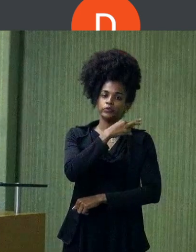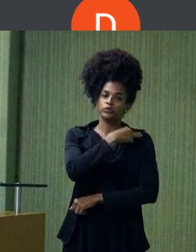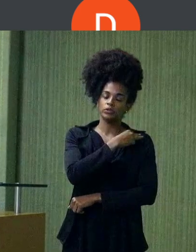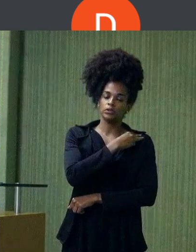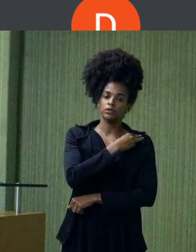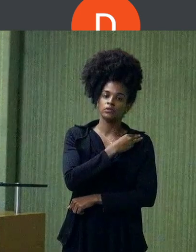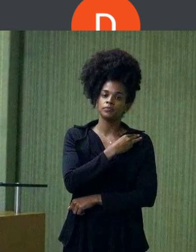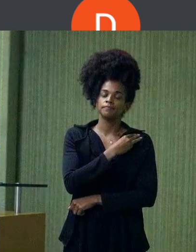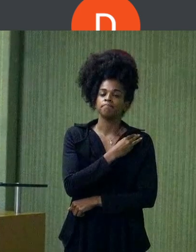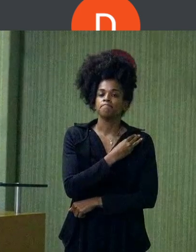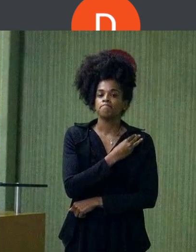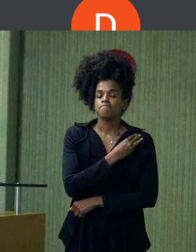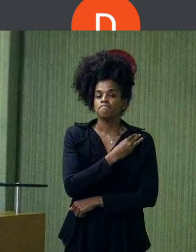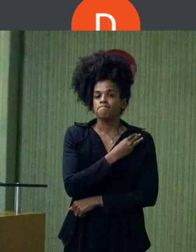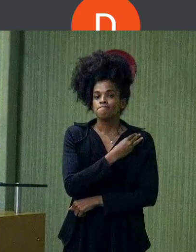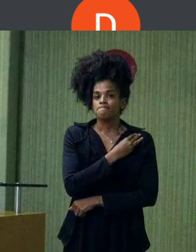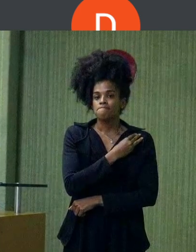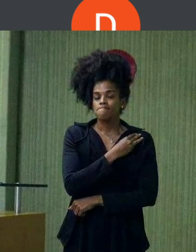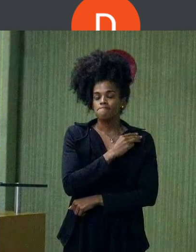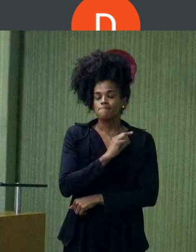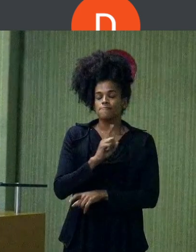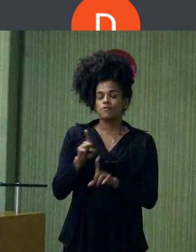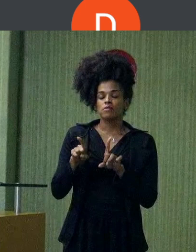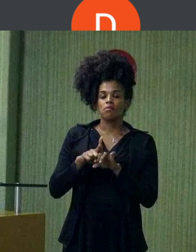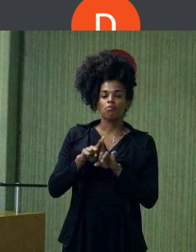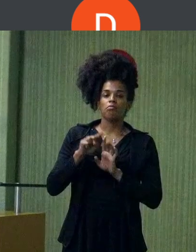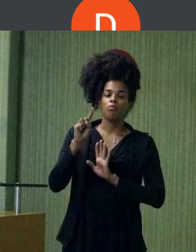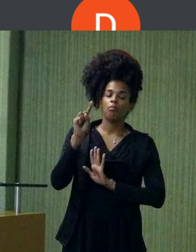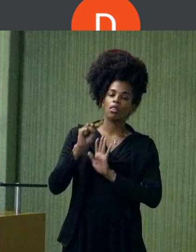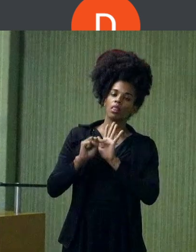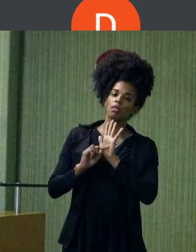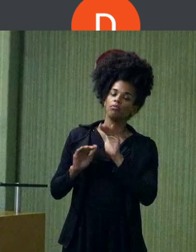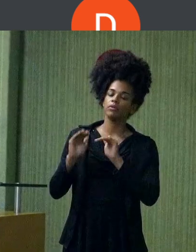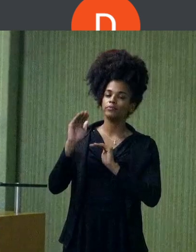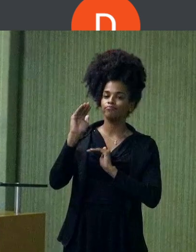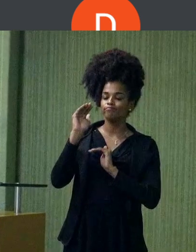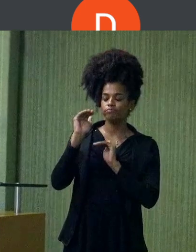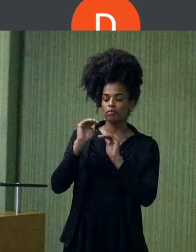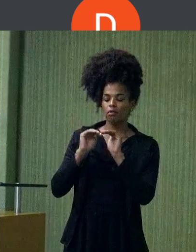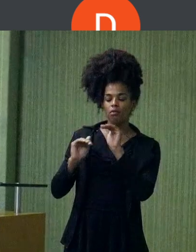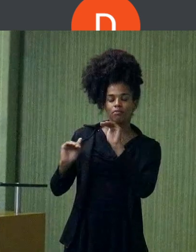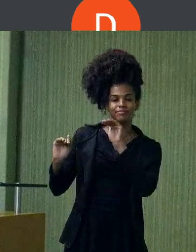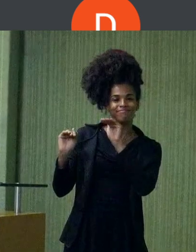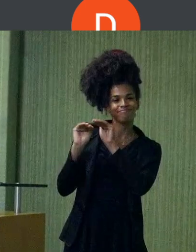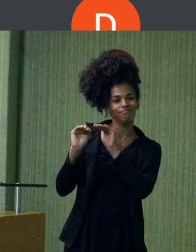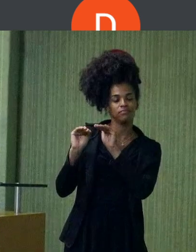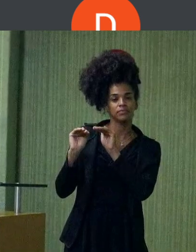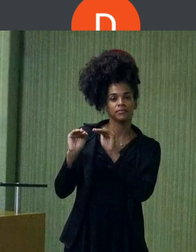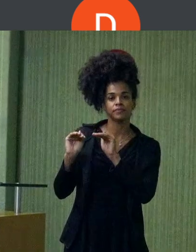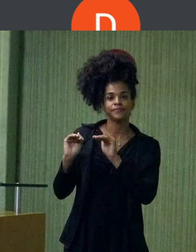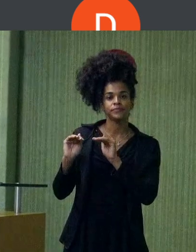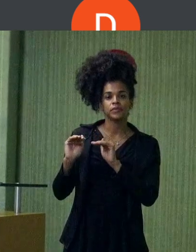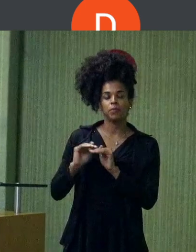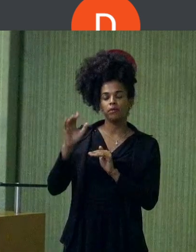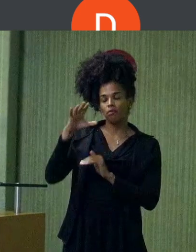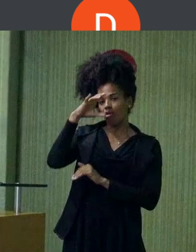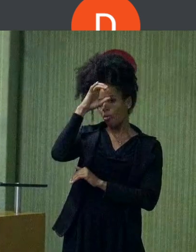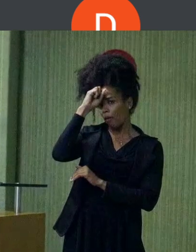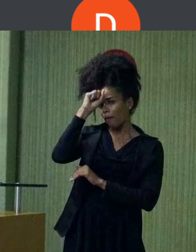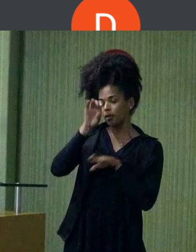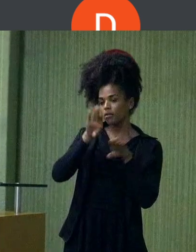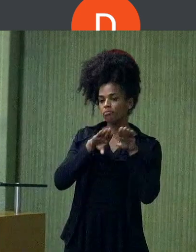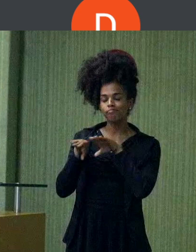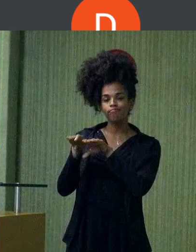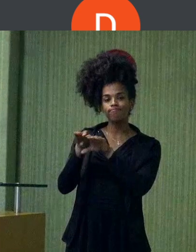e Aí vem uma meta de redução de desigualdade de novo né uma meta de redução de desigualdade de aprendizagem no ensino